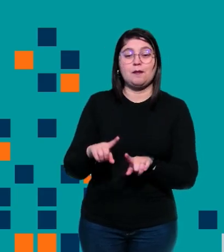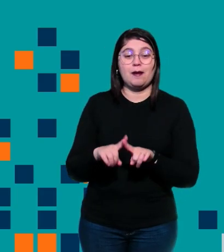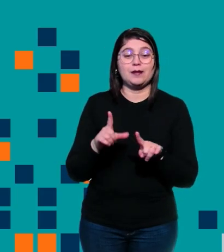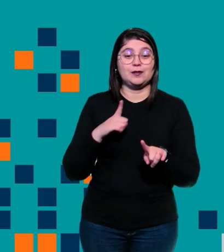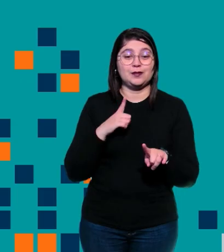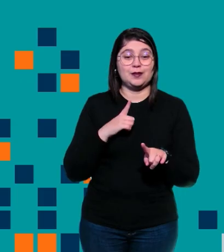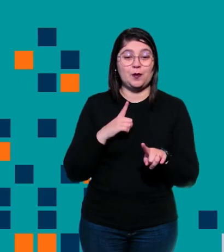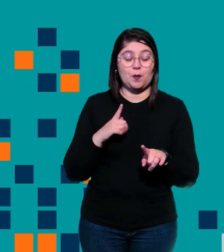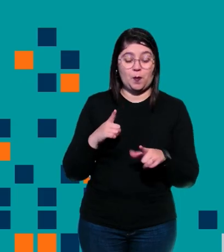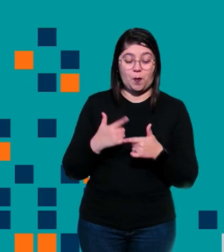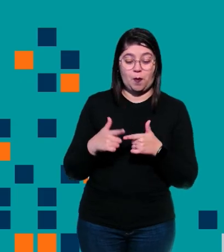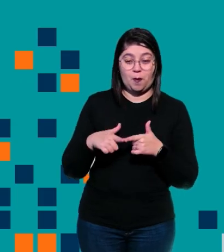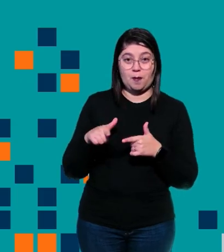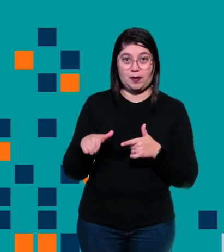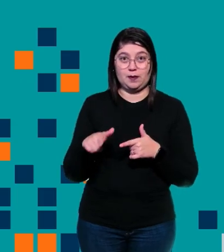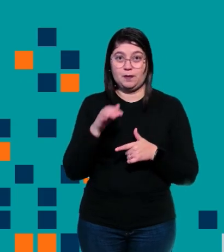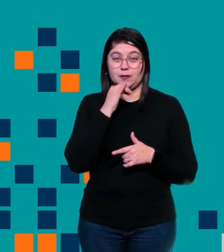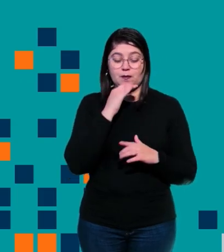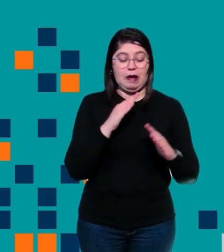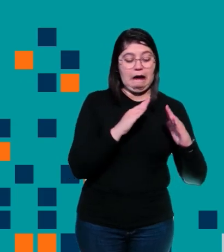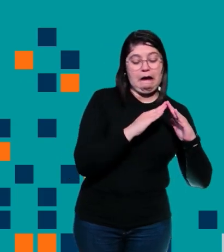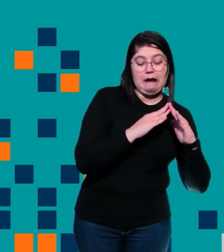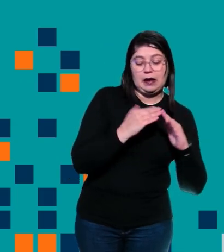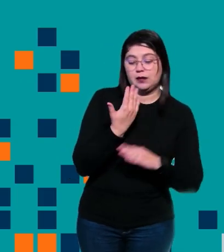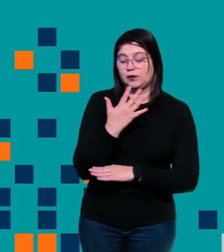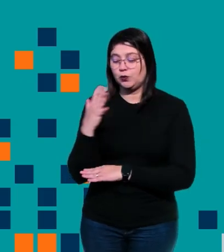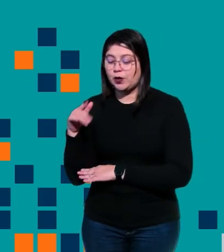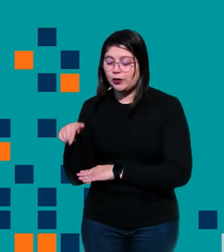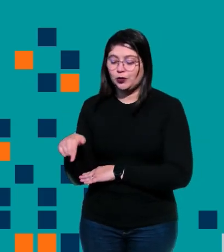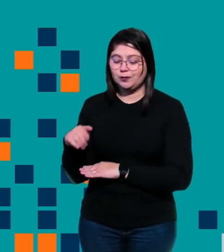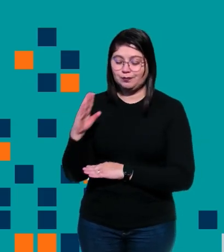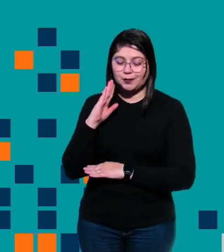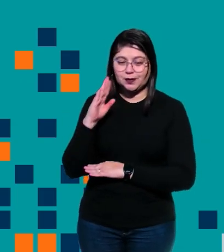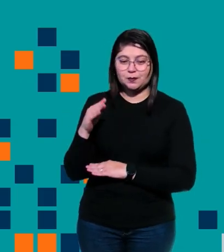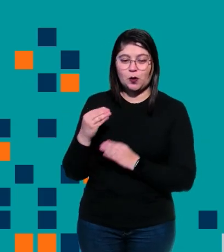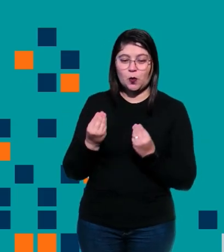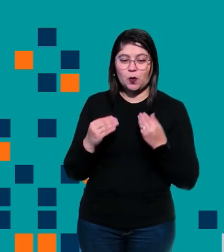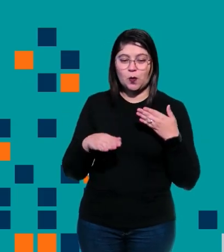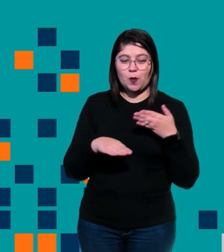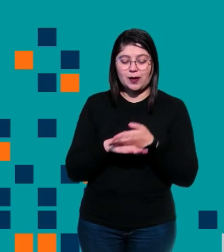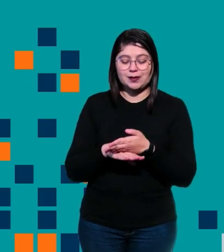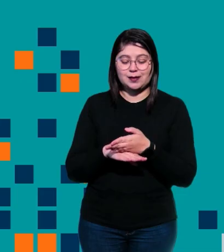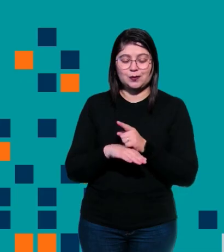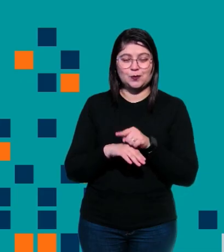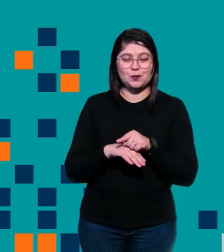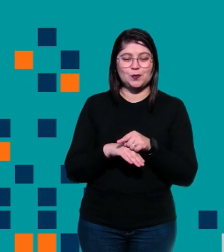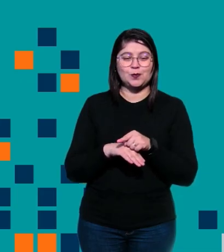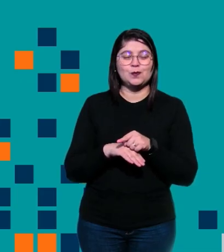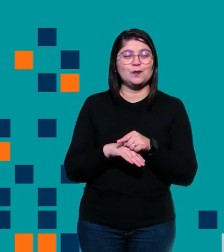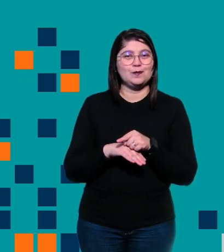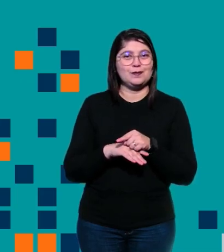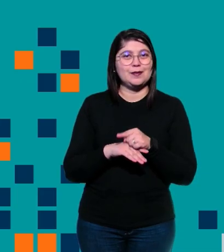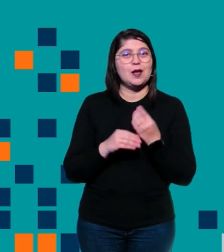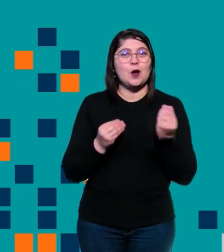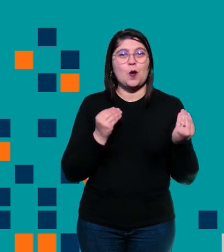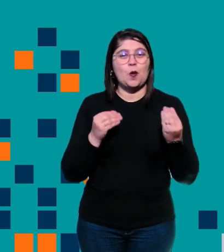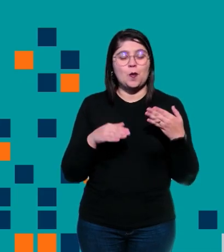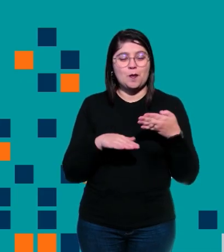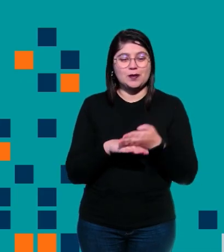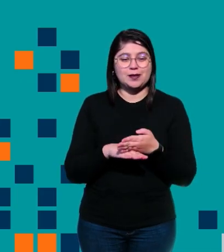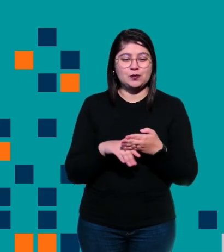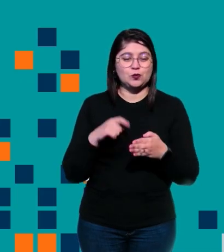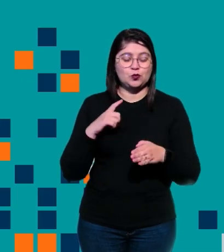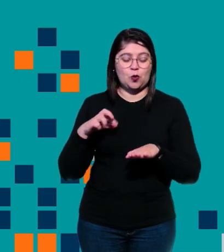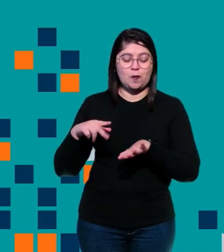entre a cota da casa e o jardim principal. E o acesso do jardim da casa para o jardim principal era uma